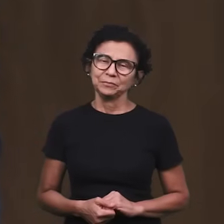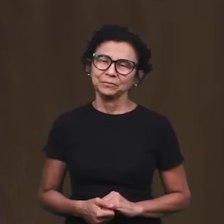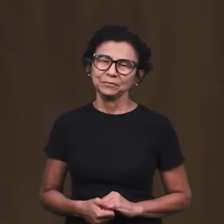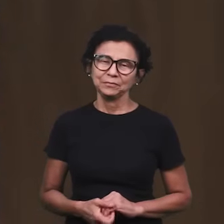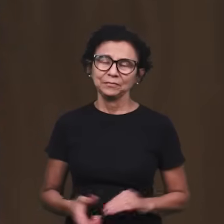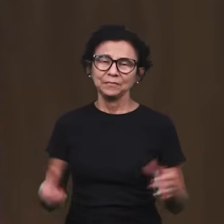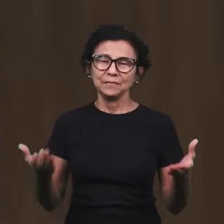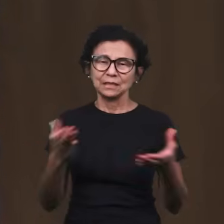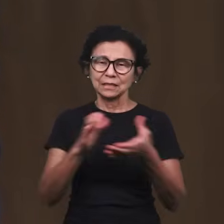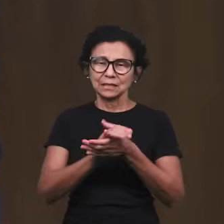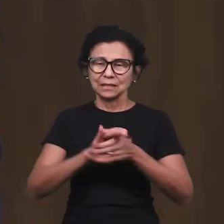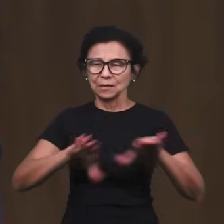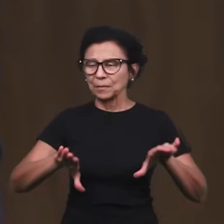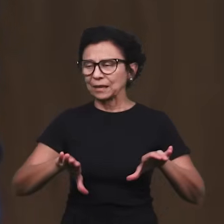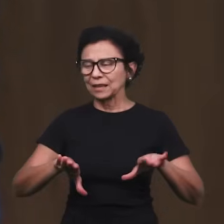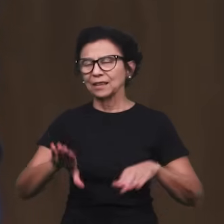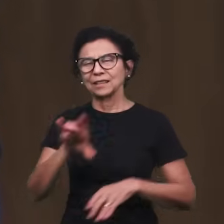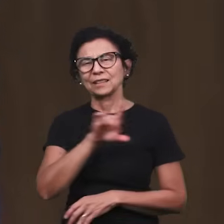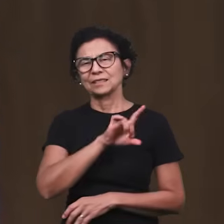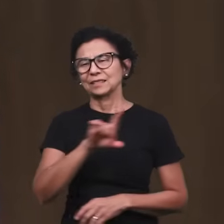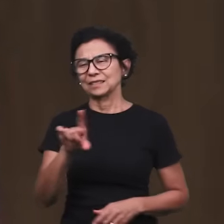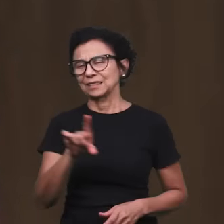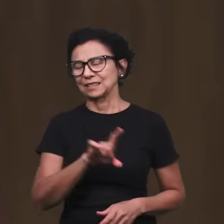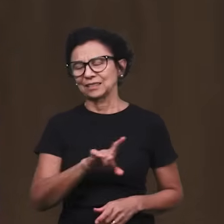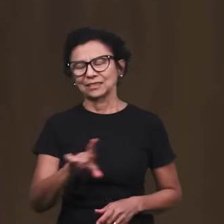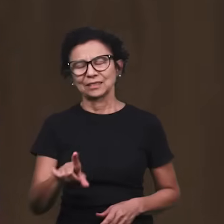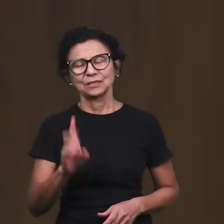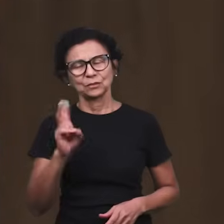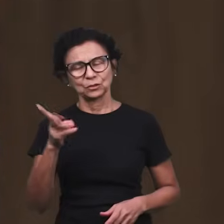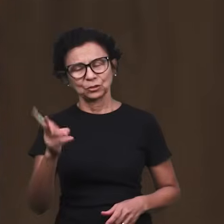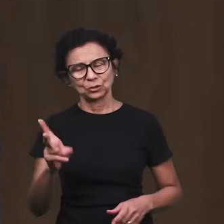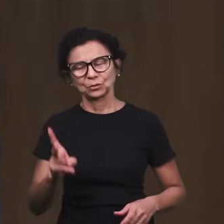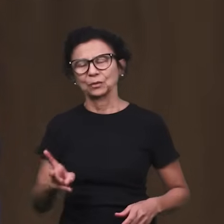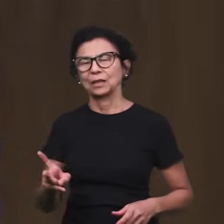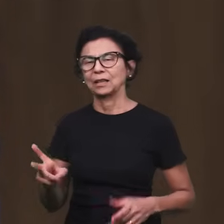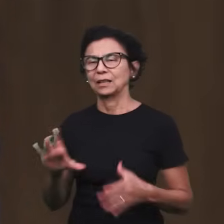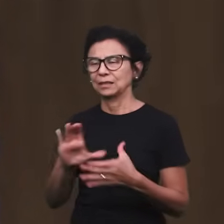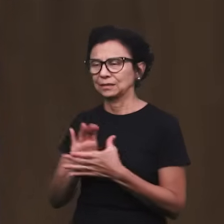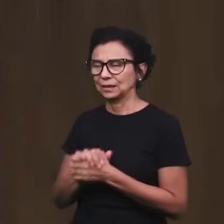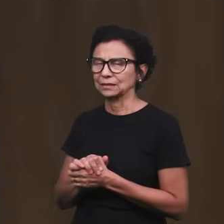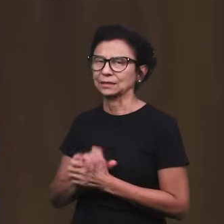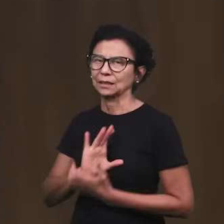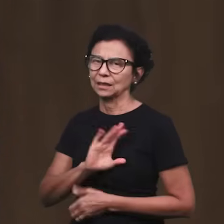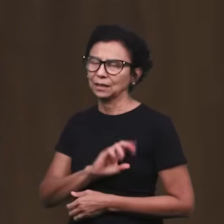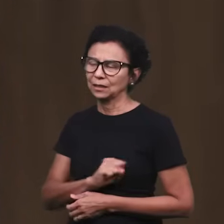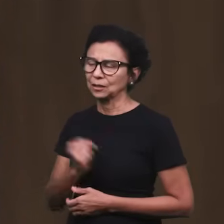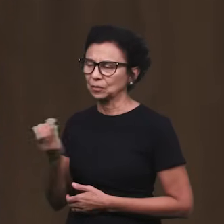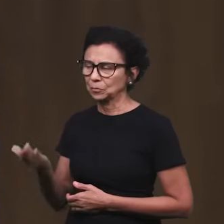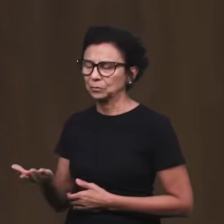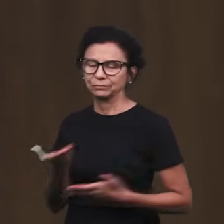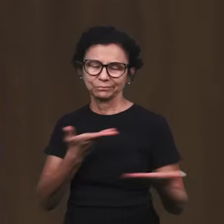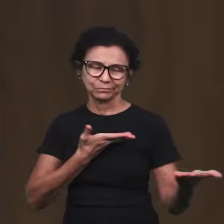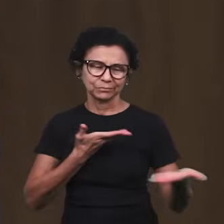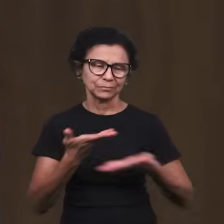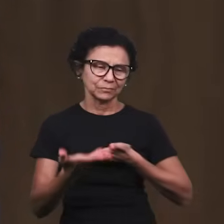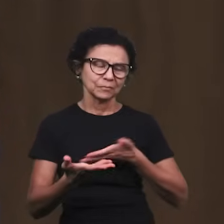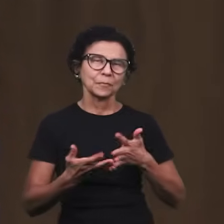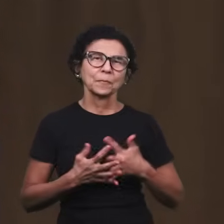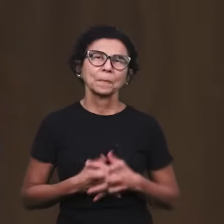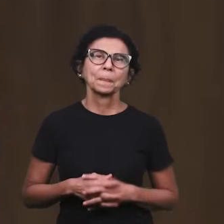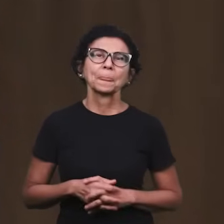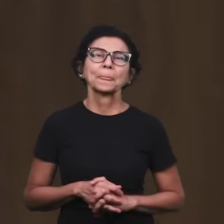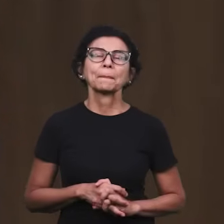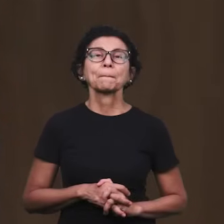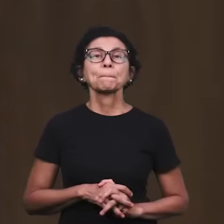o Espírito Santo, ele tem interesse em restaurar os lares. E a parte que Guilherme falou, né, Douglas? É